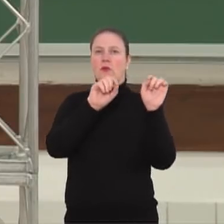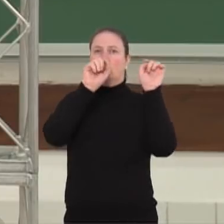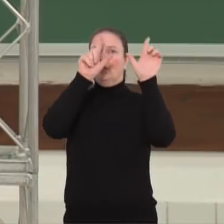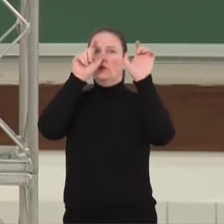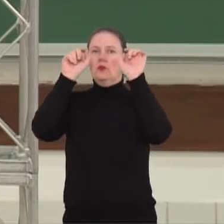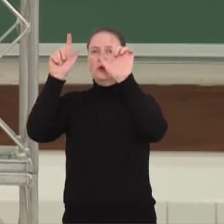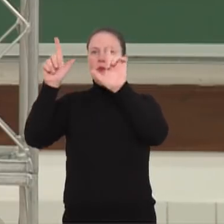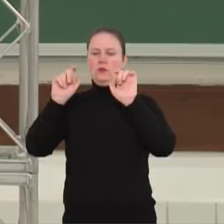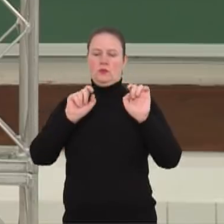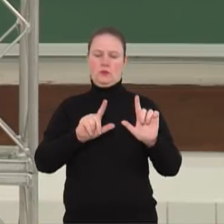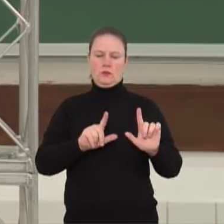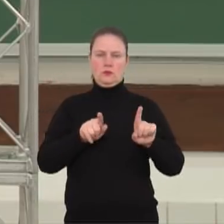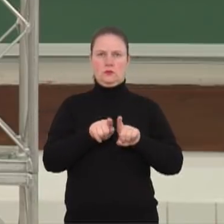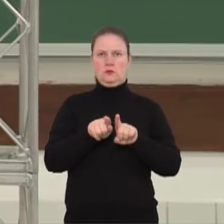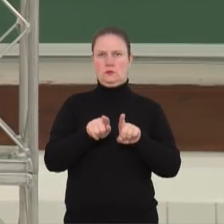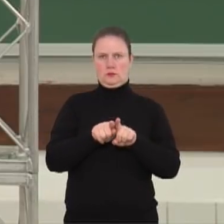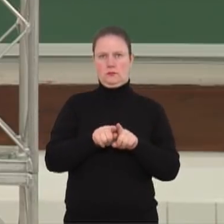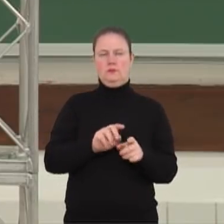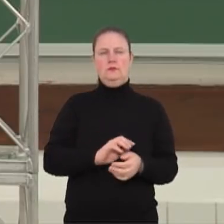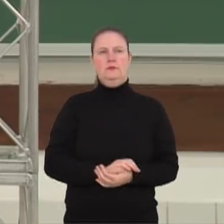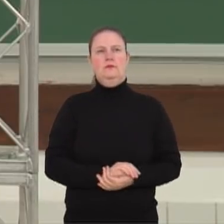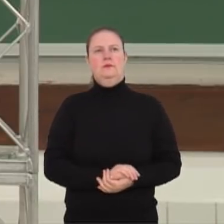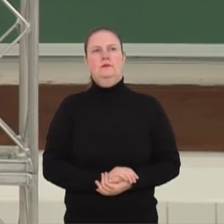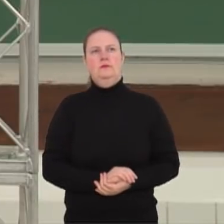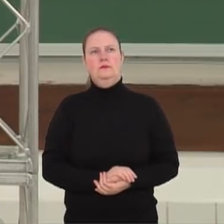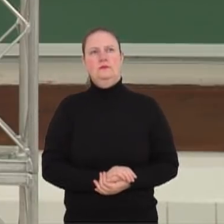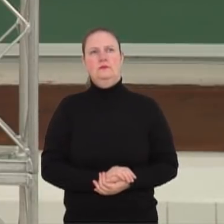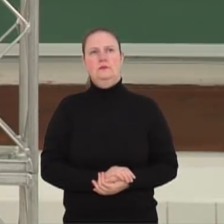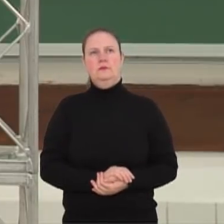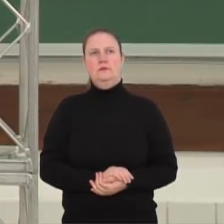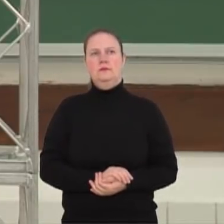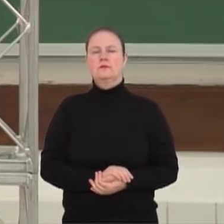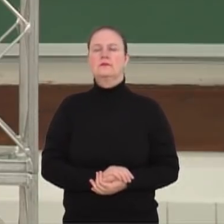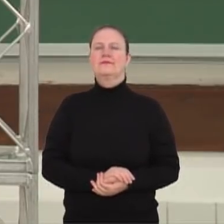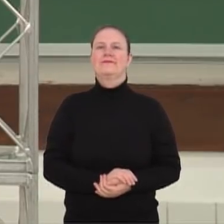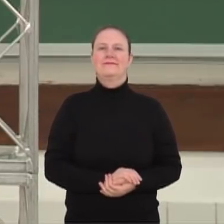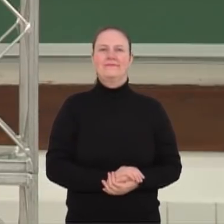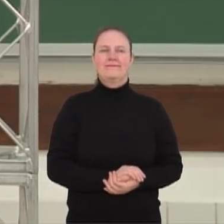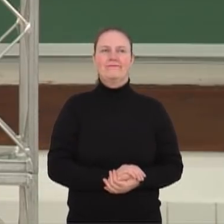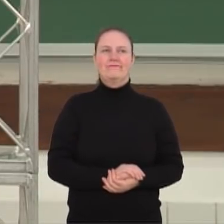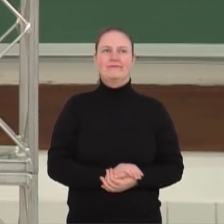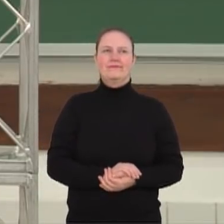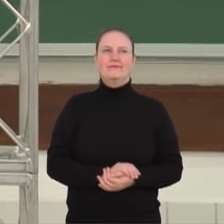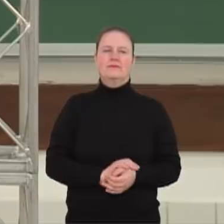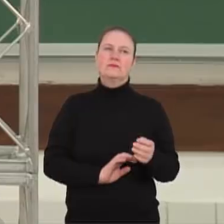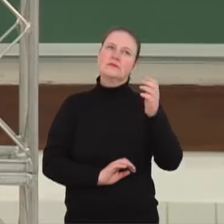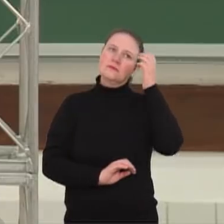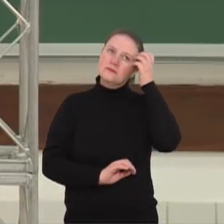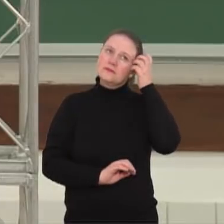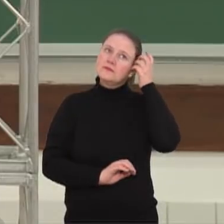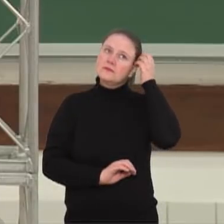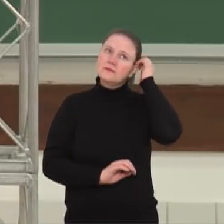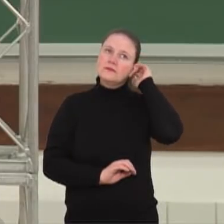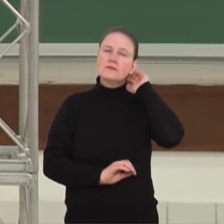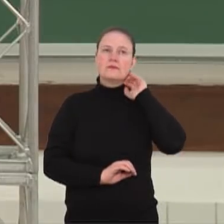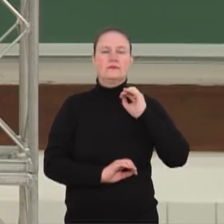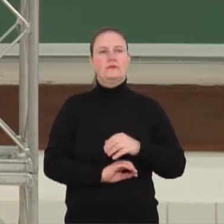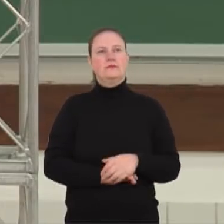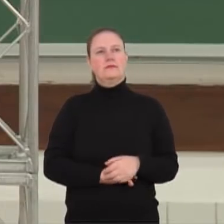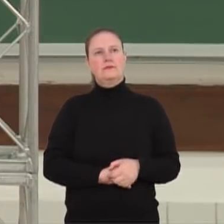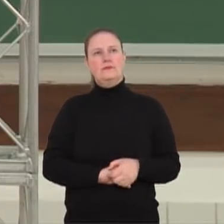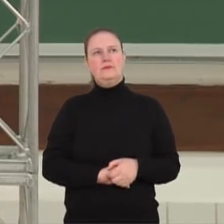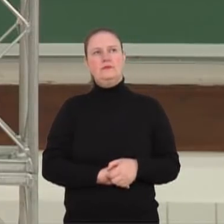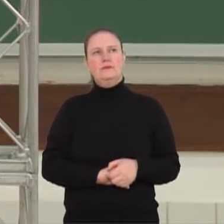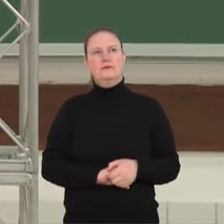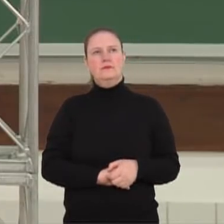as imagens, então a Copacabana, Baía de Guanabara e o Pão de Açúcar, certo? Então,